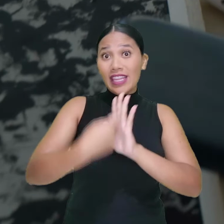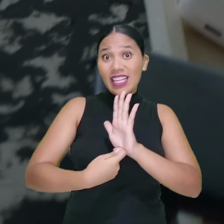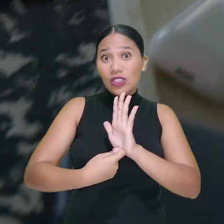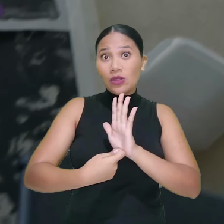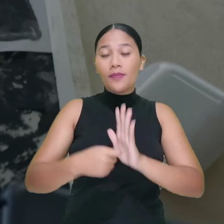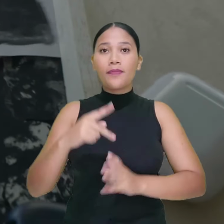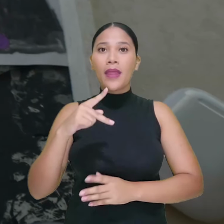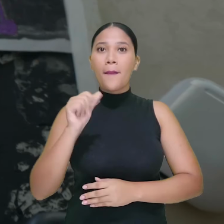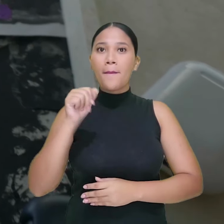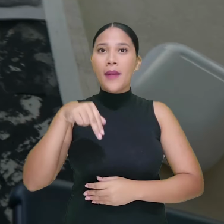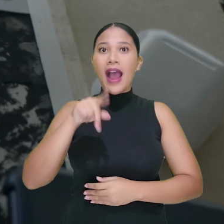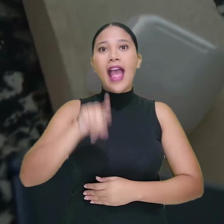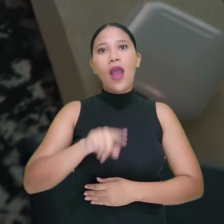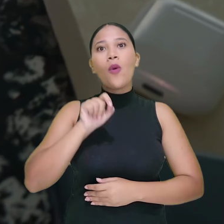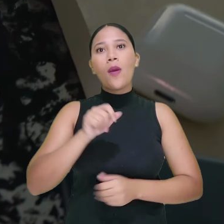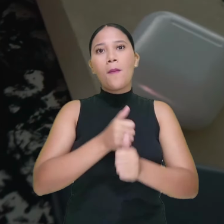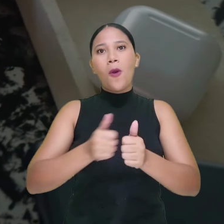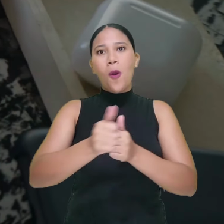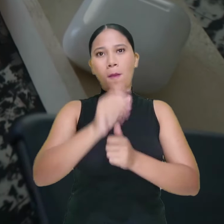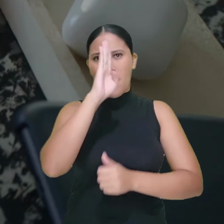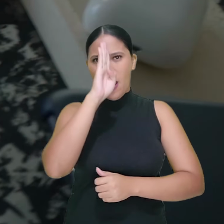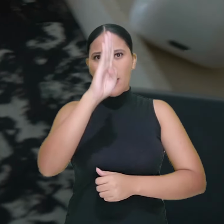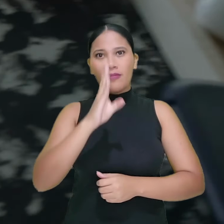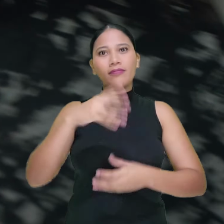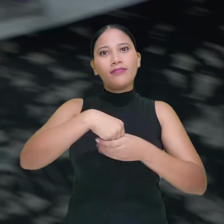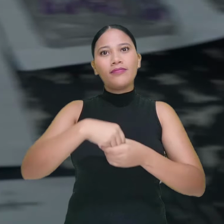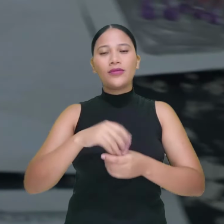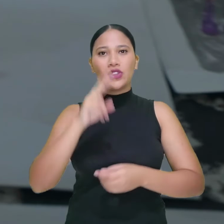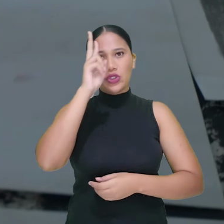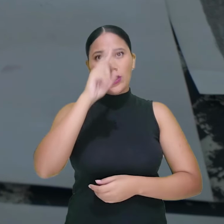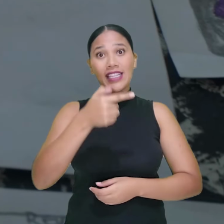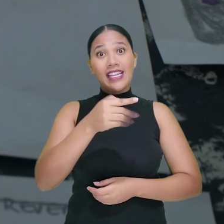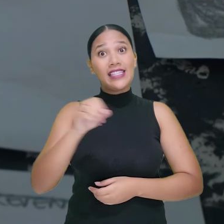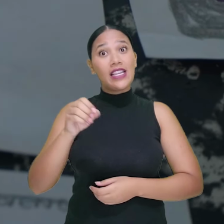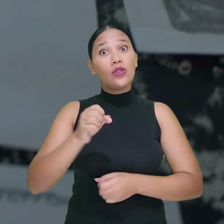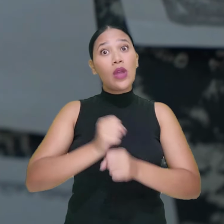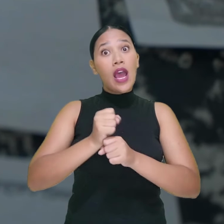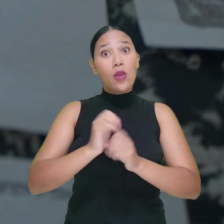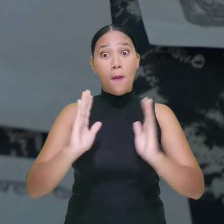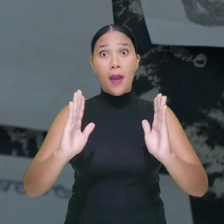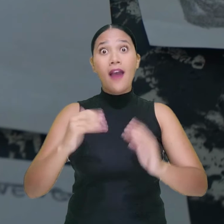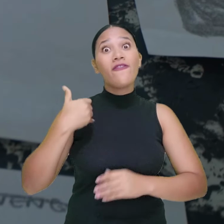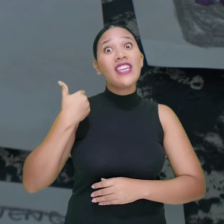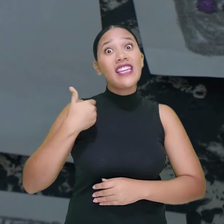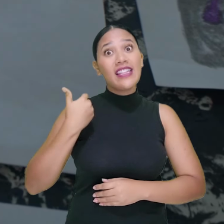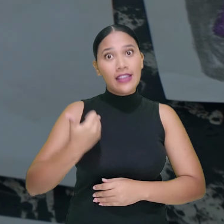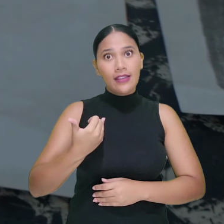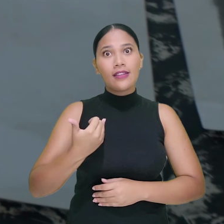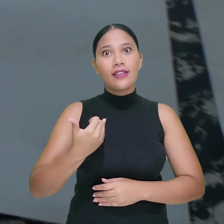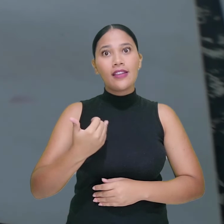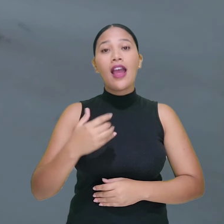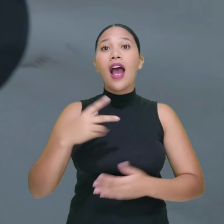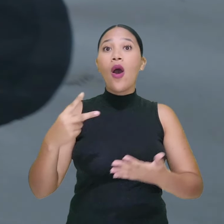Na dramaturgia, né, no texto, a Pan ela é a protagonista da história. A Pan tem 700 anos de vida e